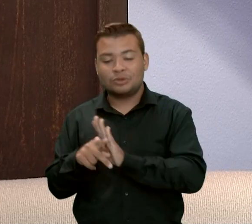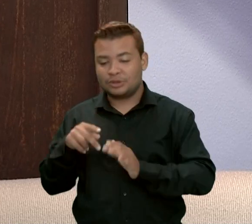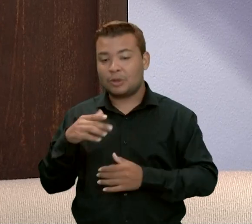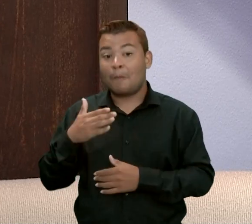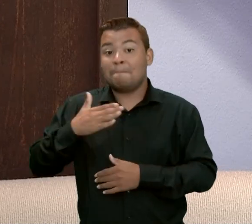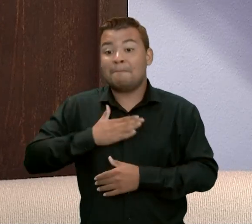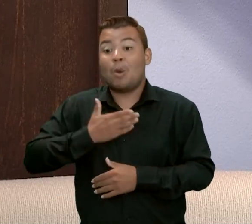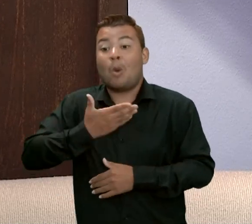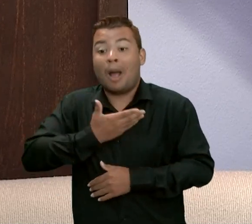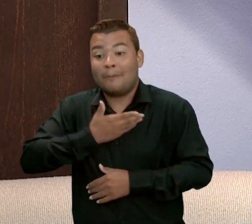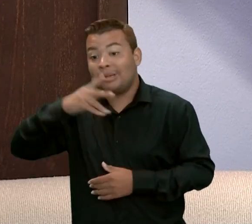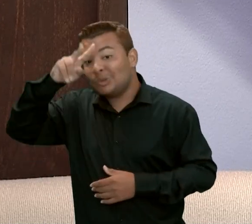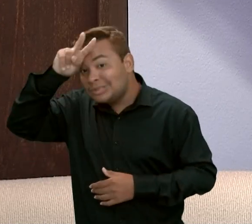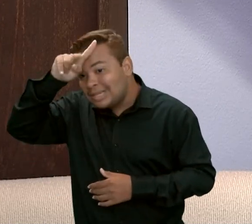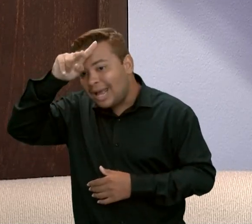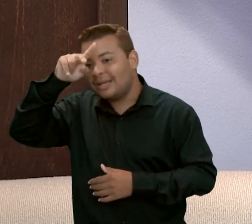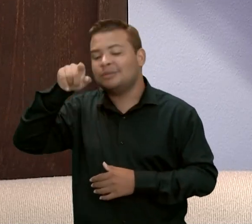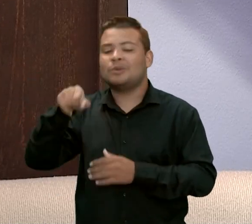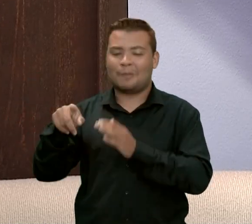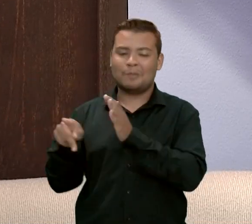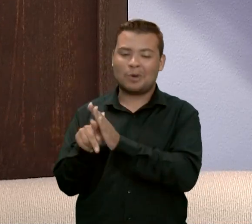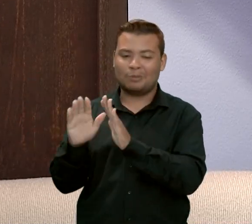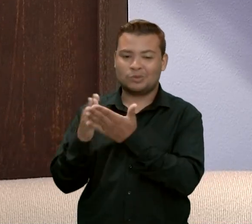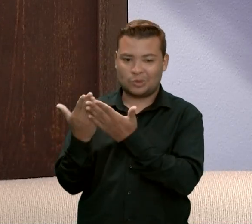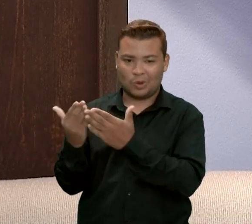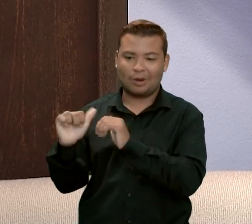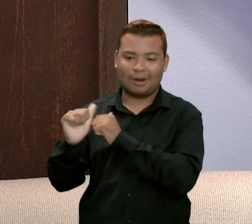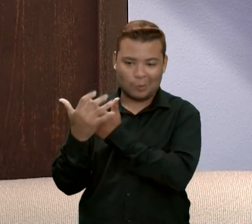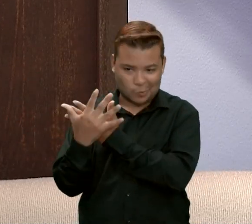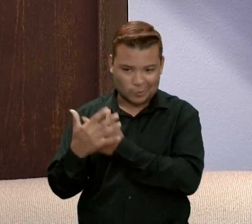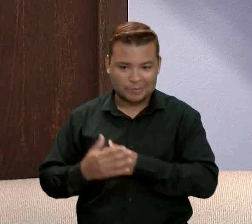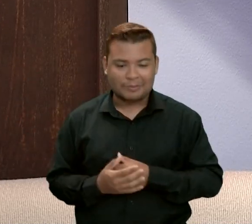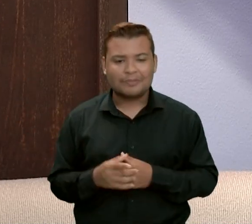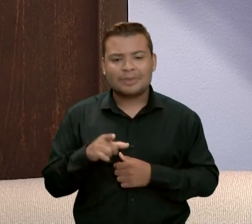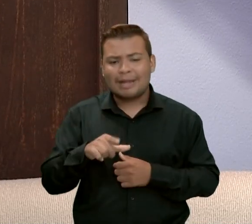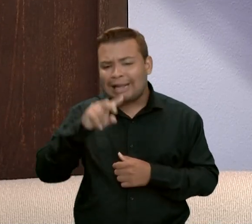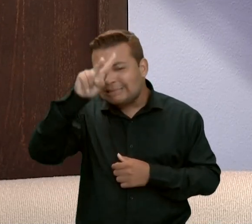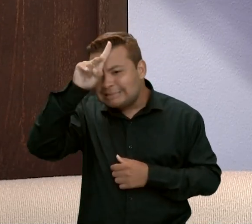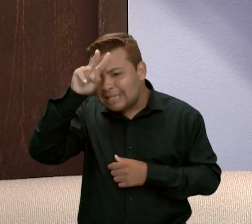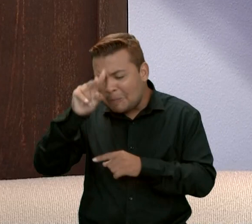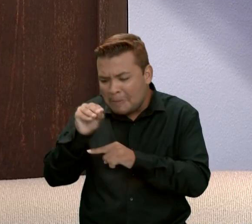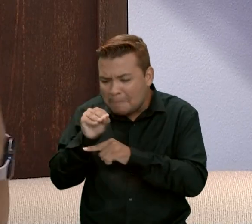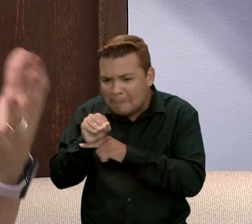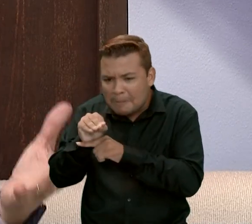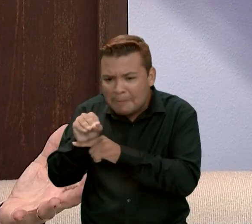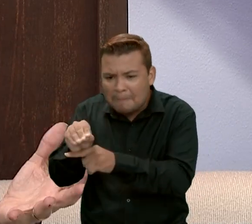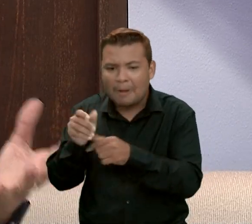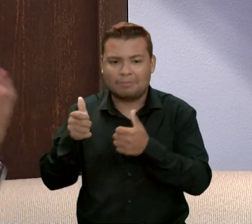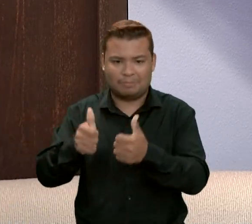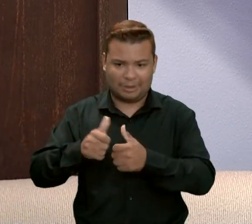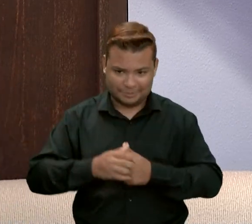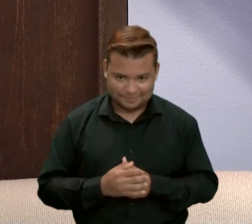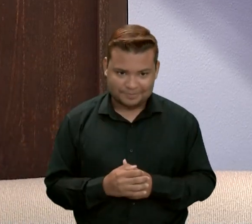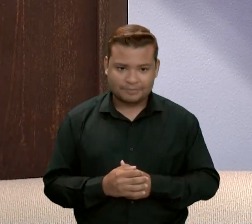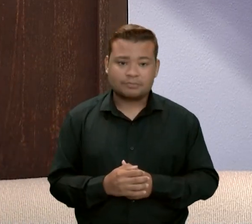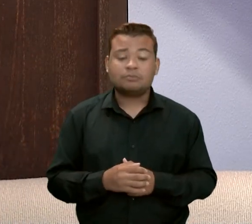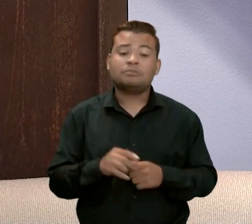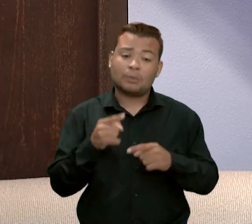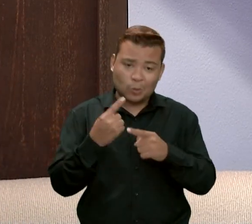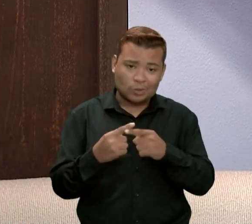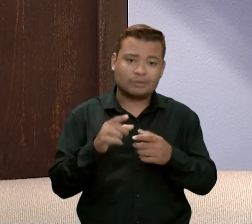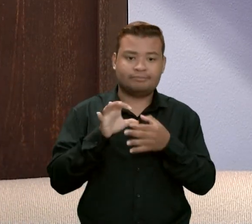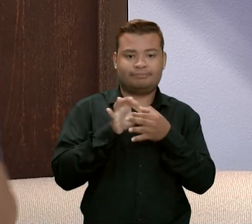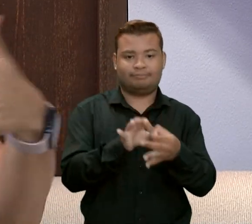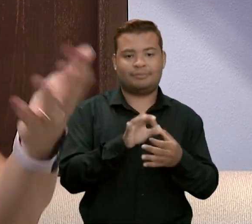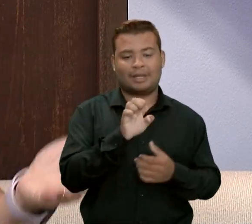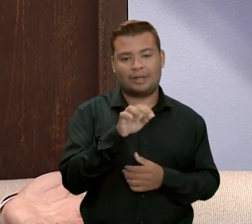Escola de Agronomia. Então, eles são muito bem cuidados. E aí, já com essa ideia de trabalhar essa questão da entomofagia, o